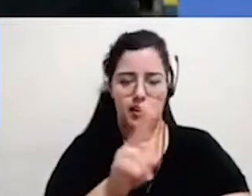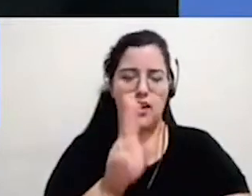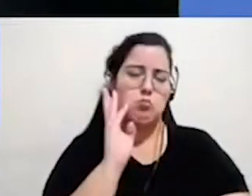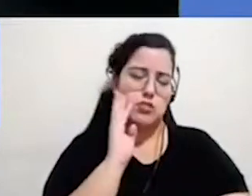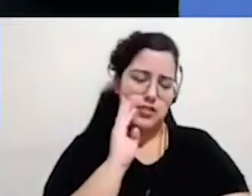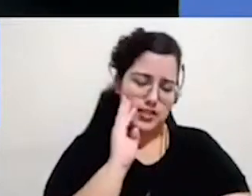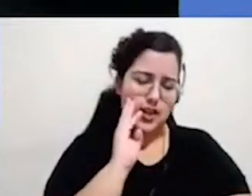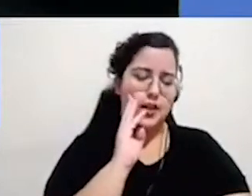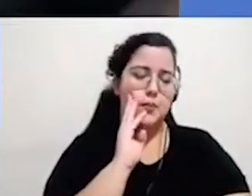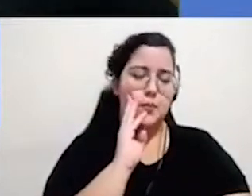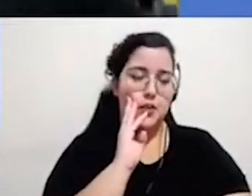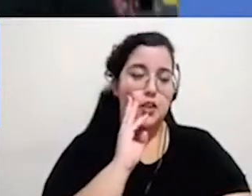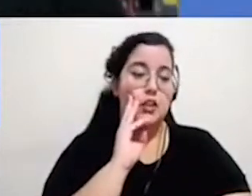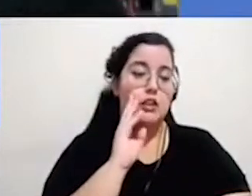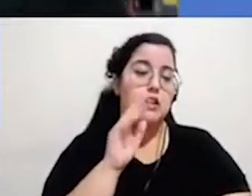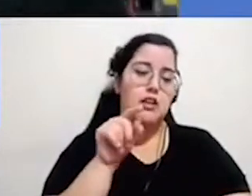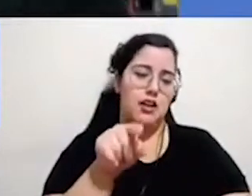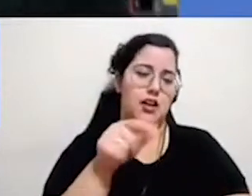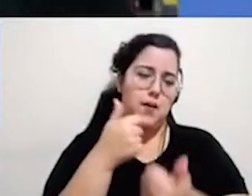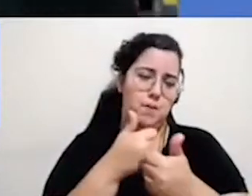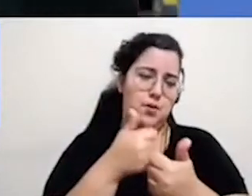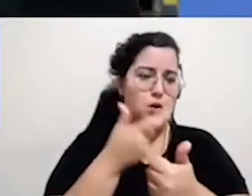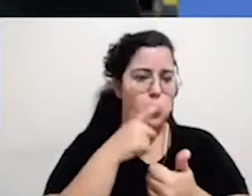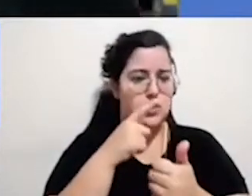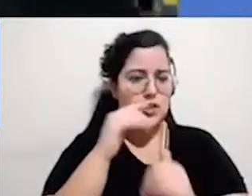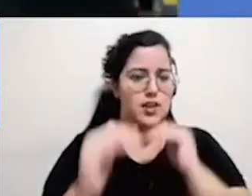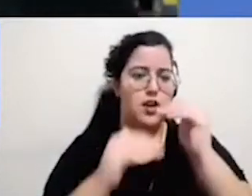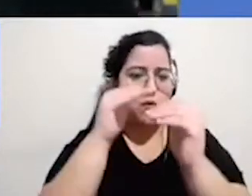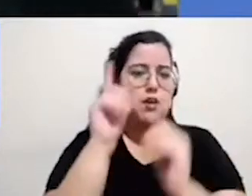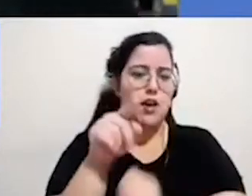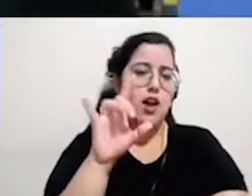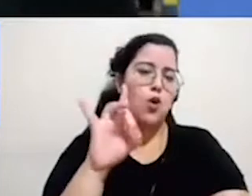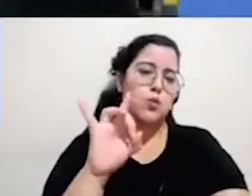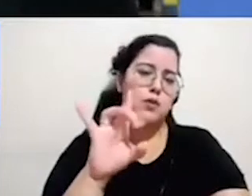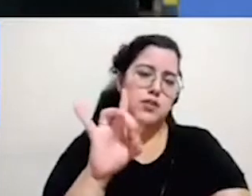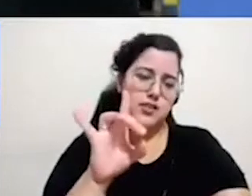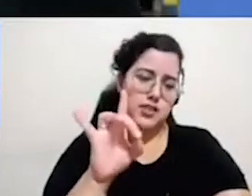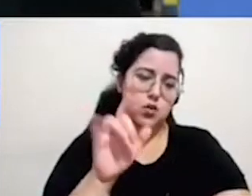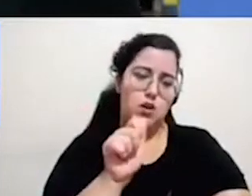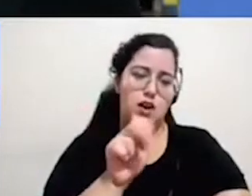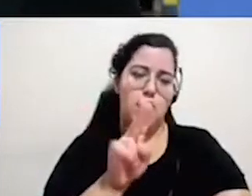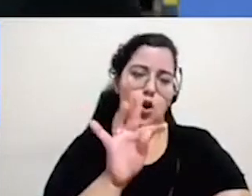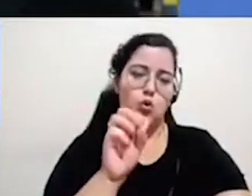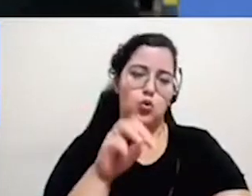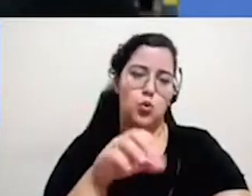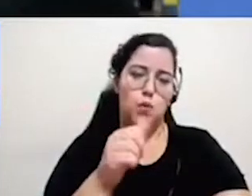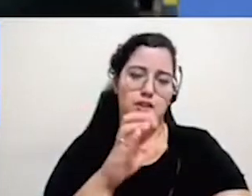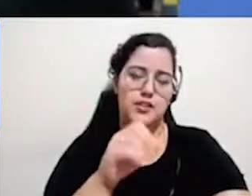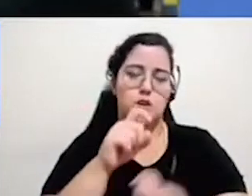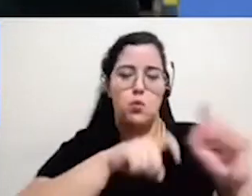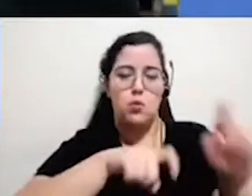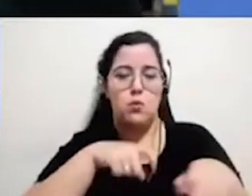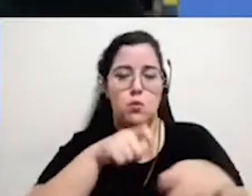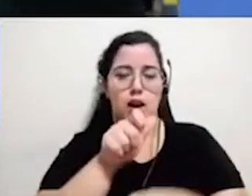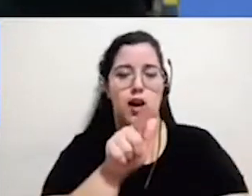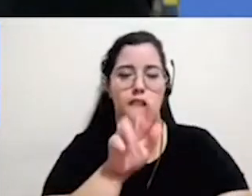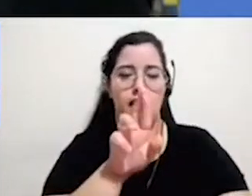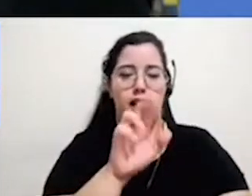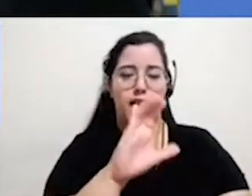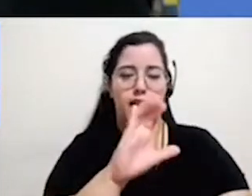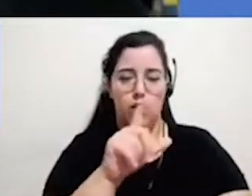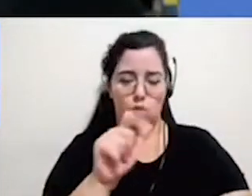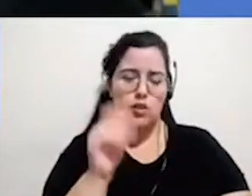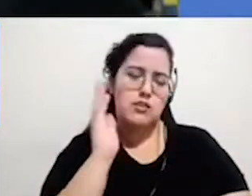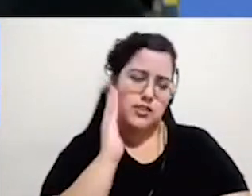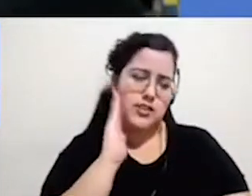o caminho próximo aqui para avançar é a automação. Automação da produção agrícola. A gente está, ao mesmo tempo, a gente está